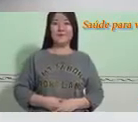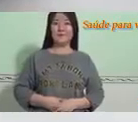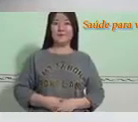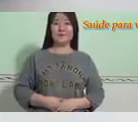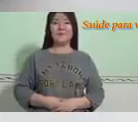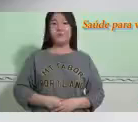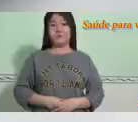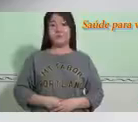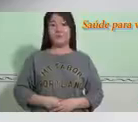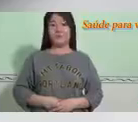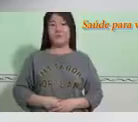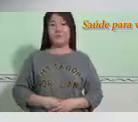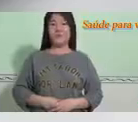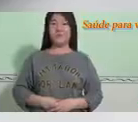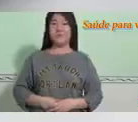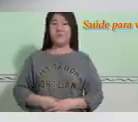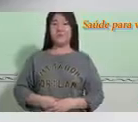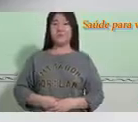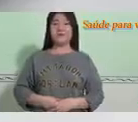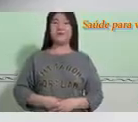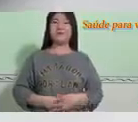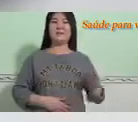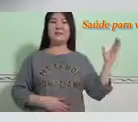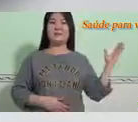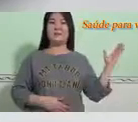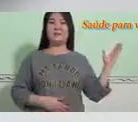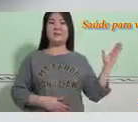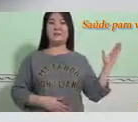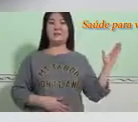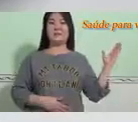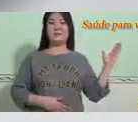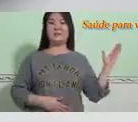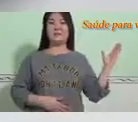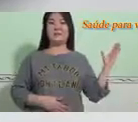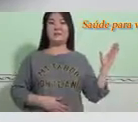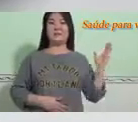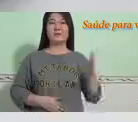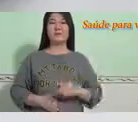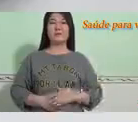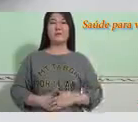mas a penicilina é o medicamento mais eficaz em dose sempre a primeira escolha.